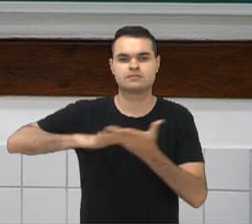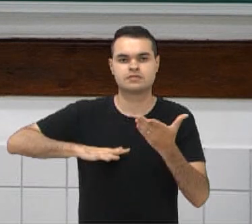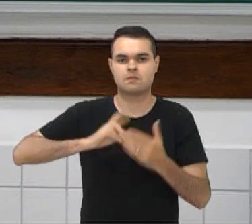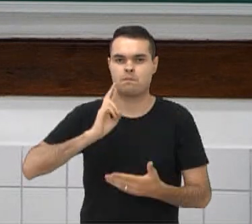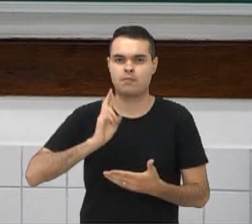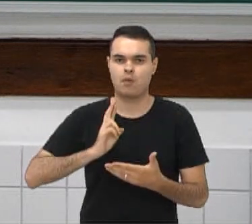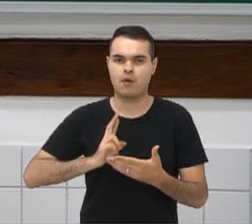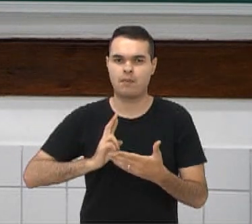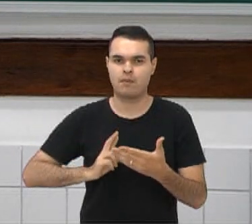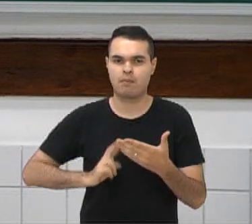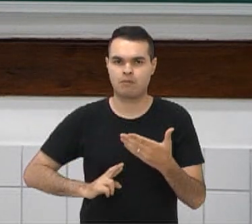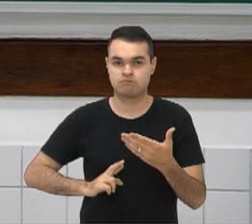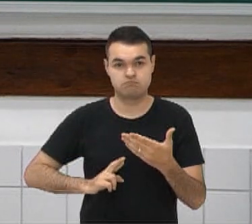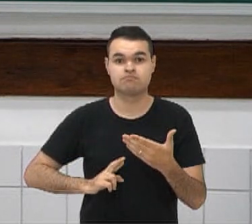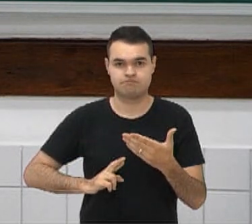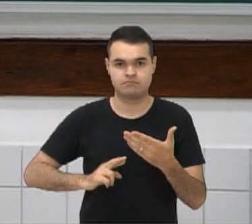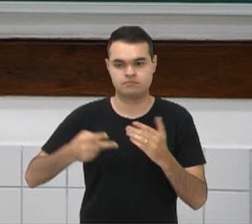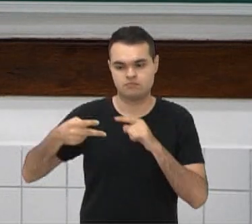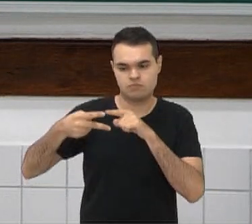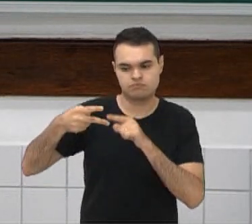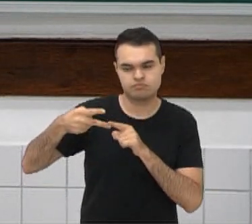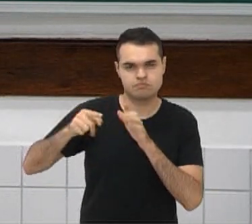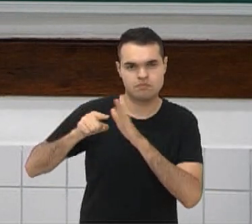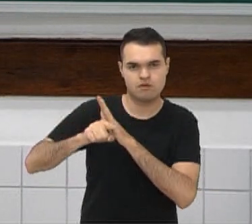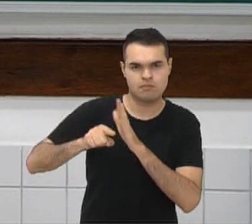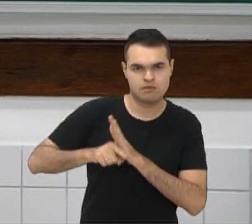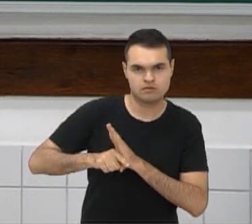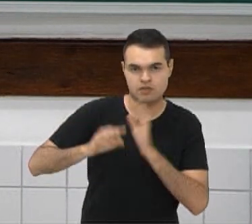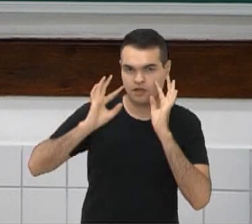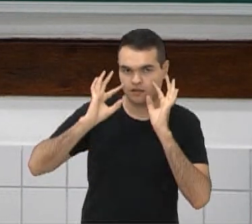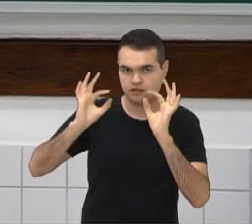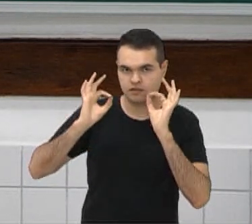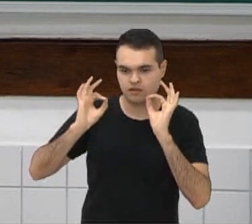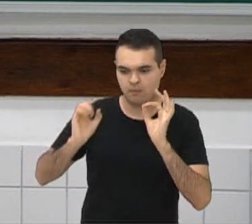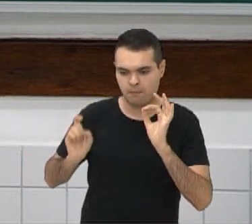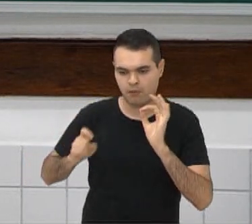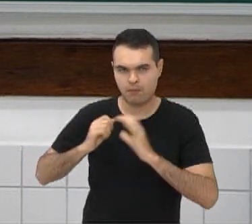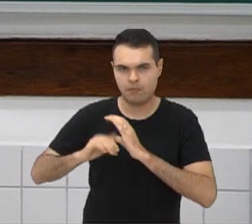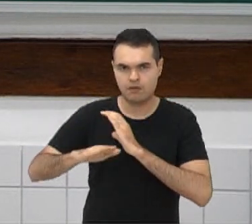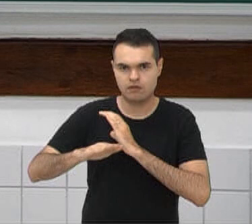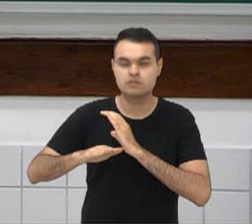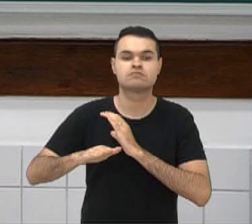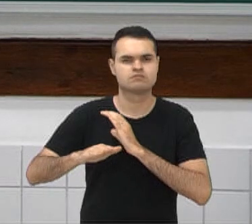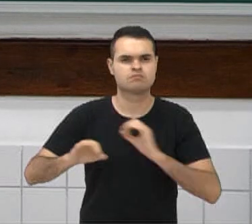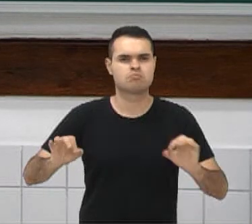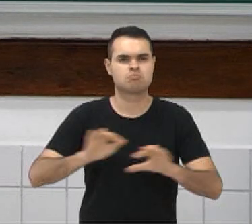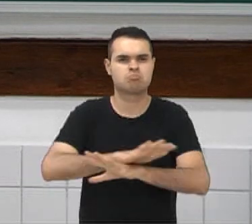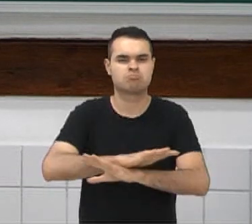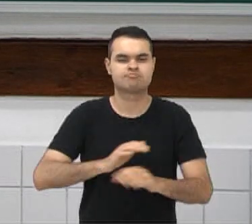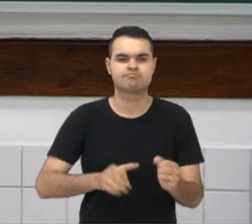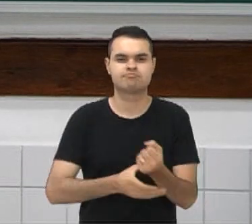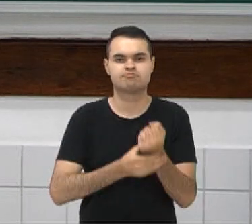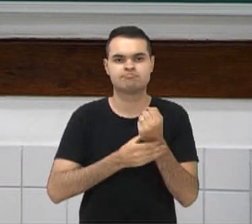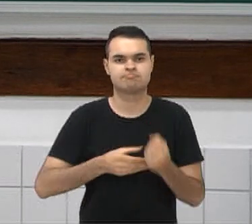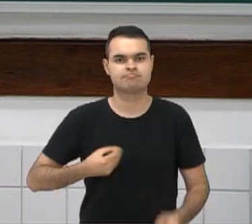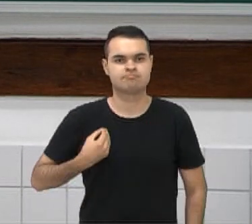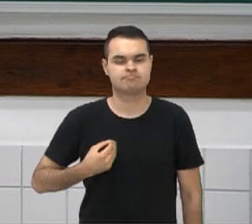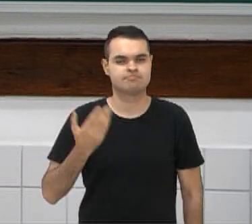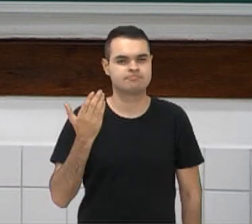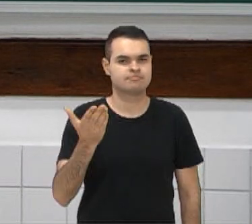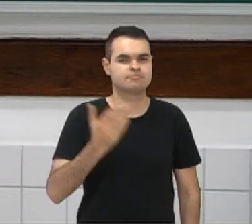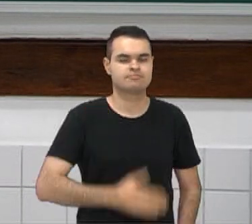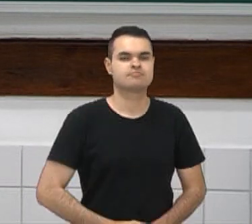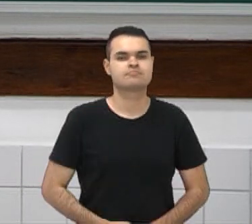atividade, responde as duas perguntinhas com muita atenção e clica em enviar. Prontinho, você garantiu a sua